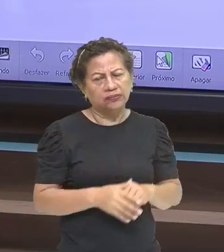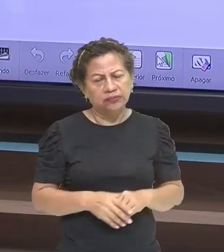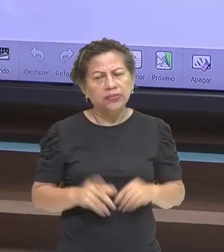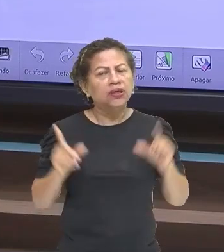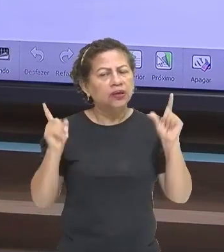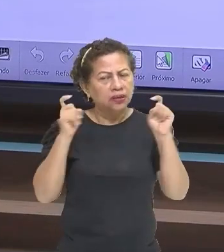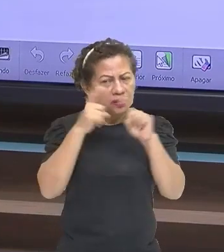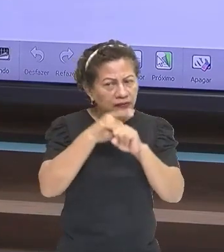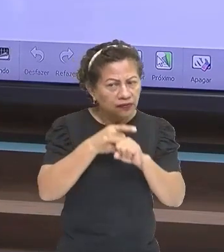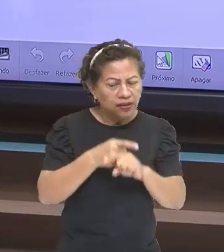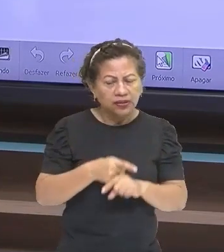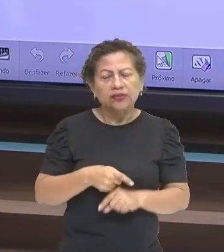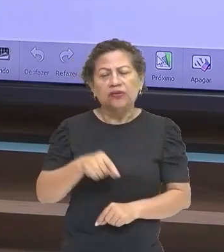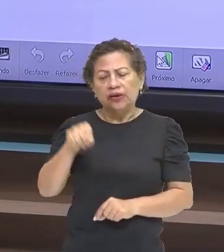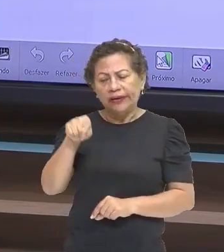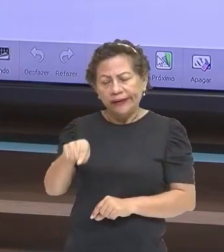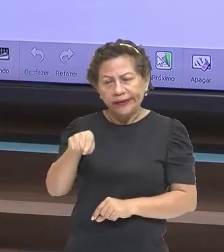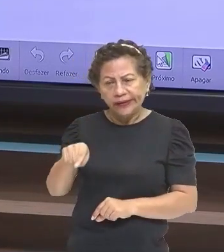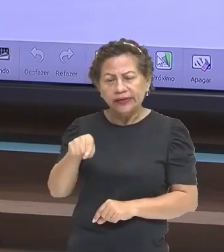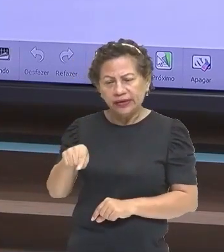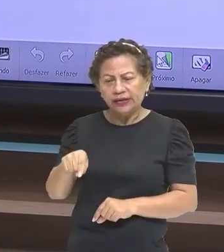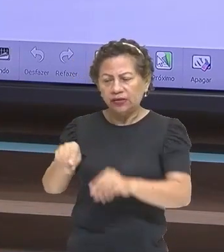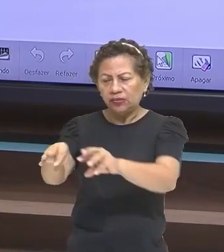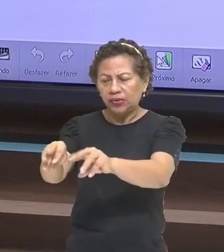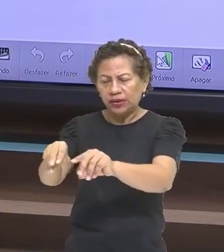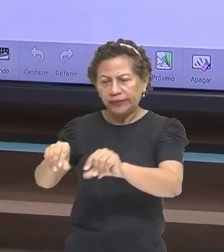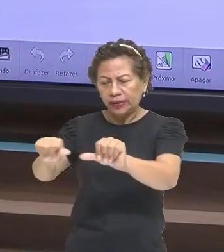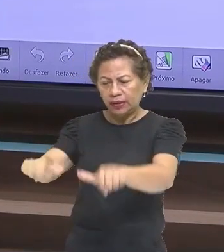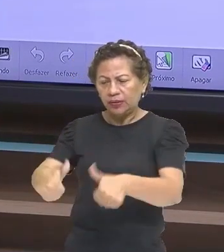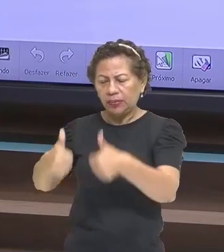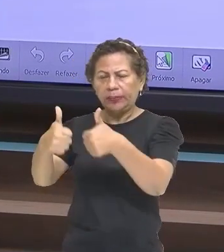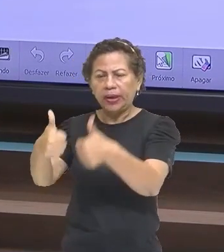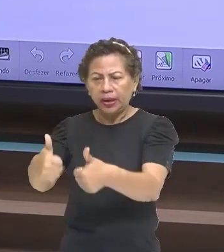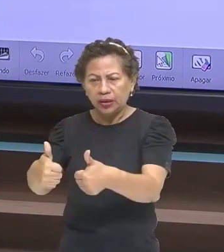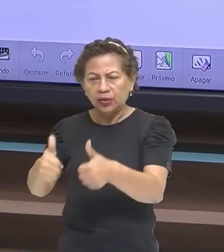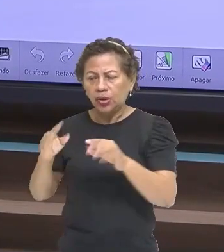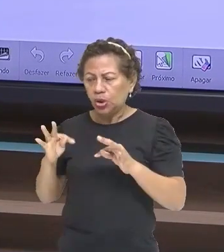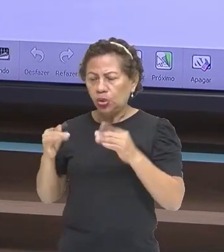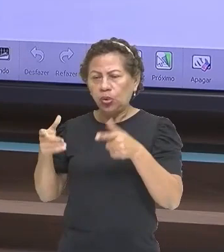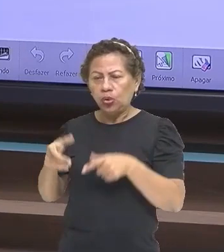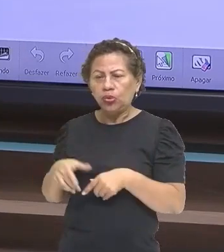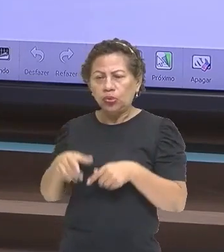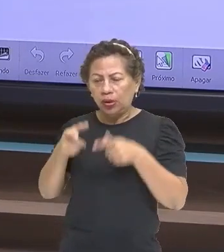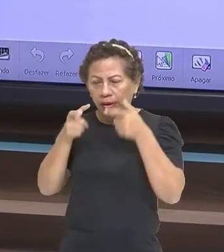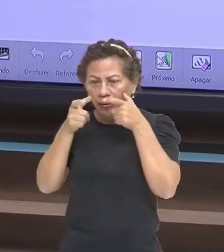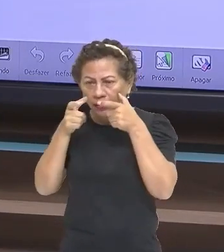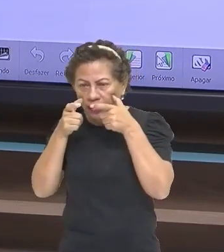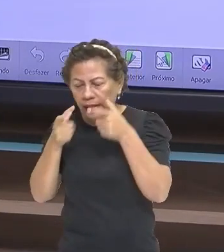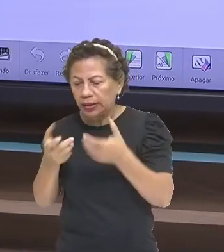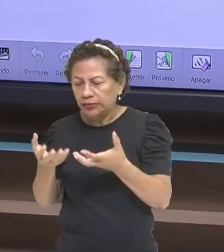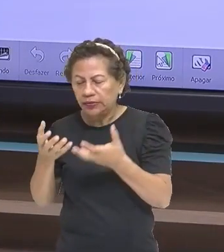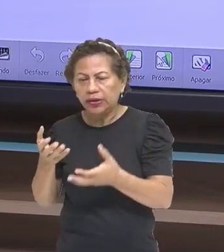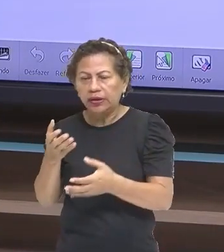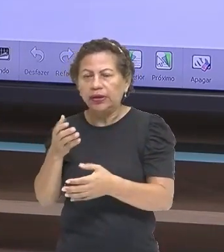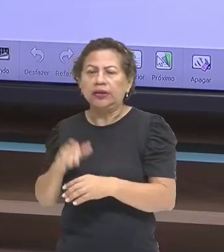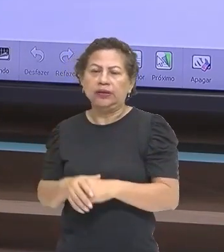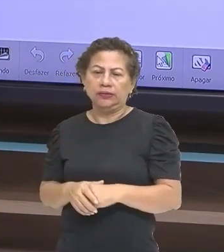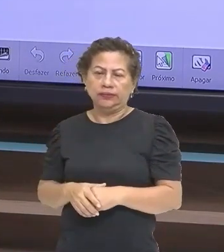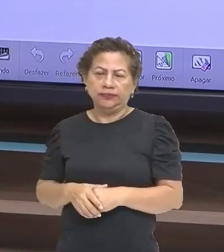as mais cobiçadas, não só pelos trabalhadores rurais, tá certo? De uma forma geral, mas pelas grandes